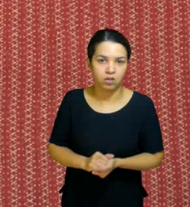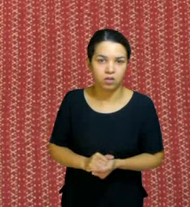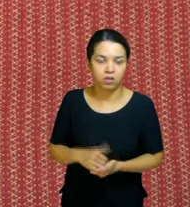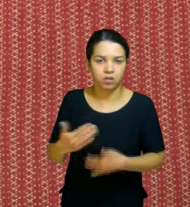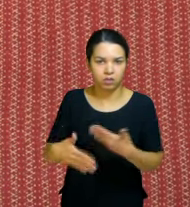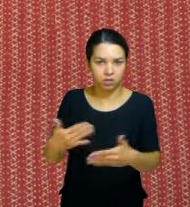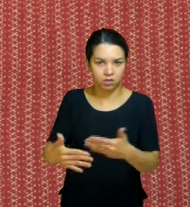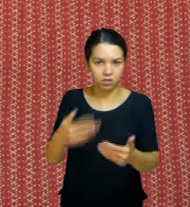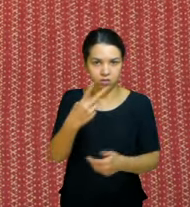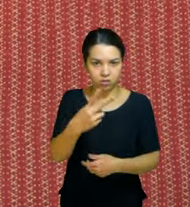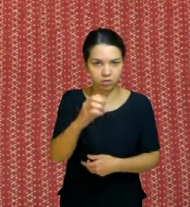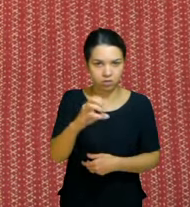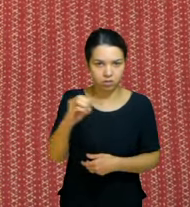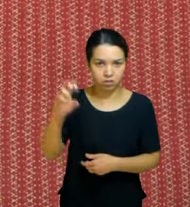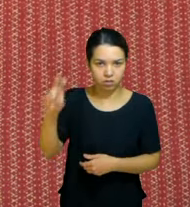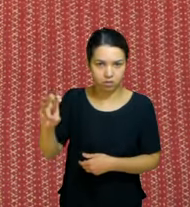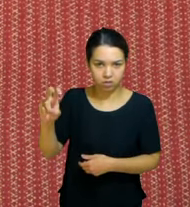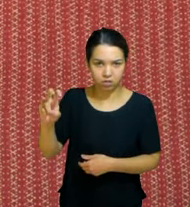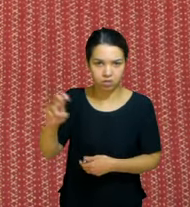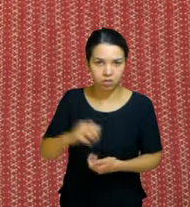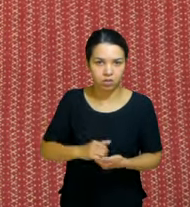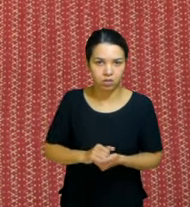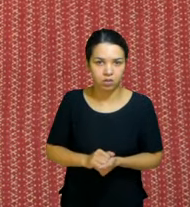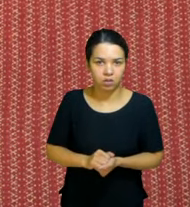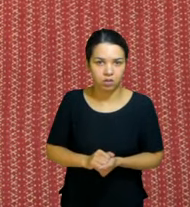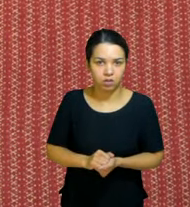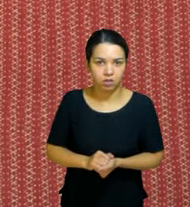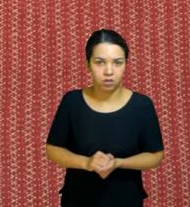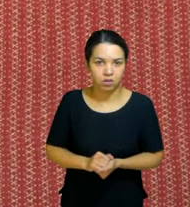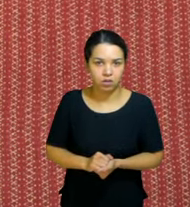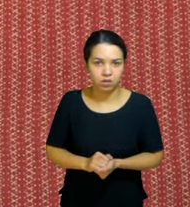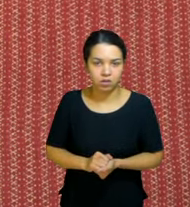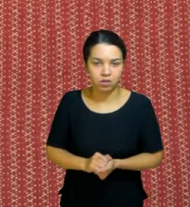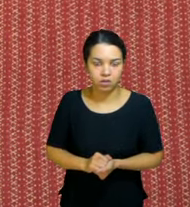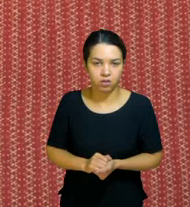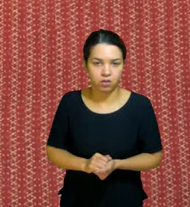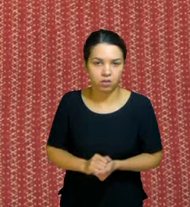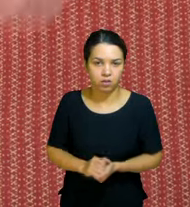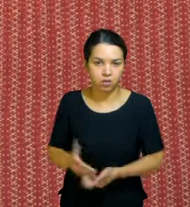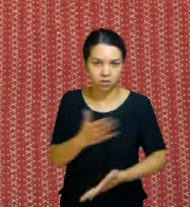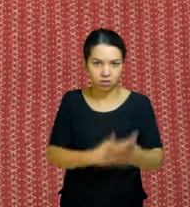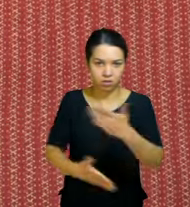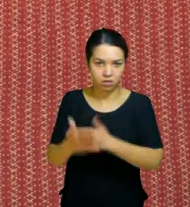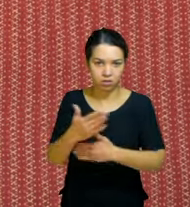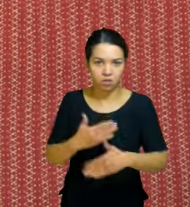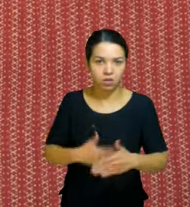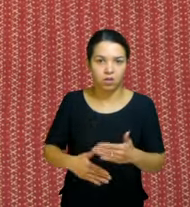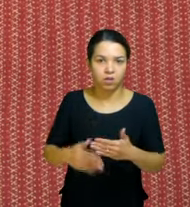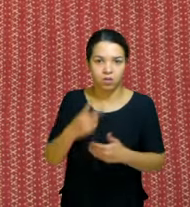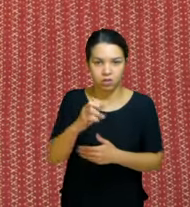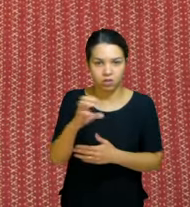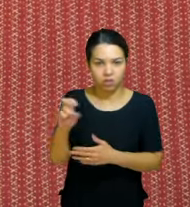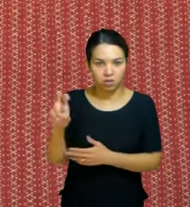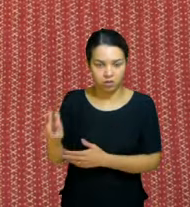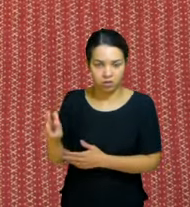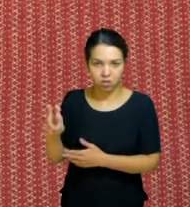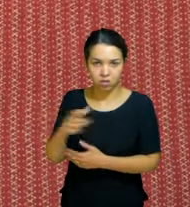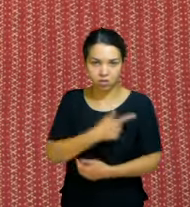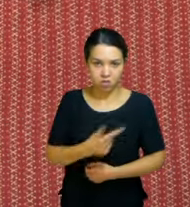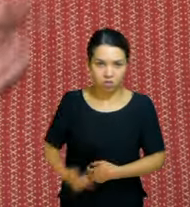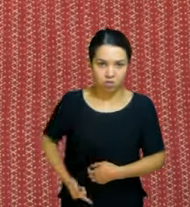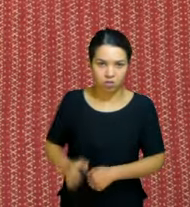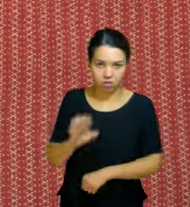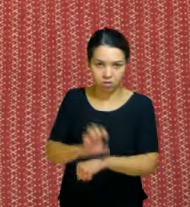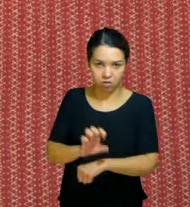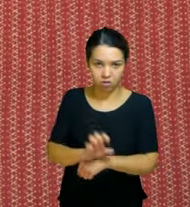2005, quando o Paradesporto foi a menina dos olhos do governo do Estado. Era o maior jogos